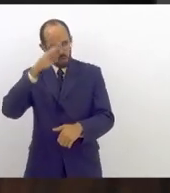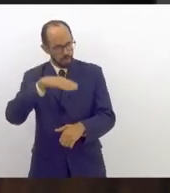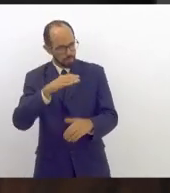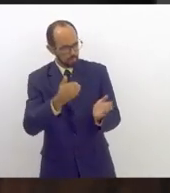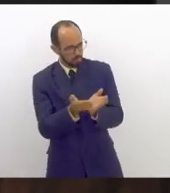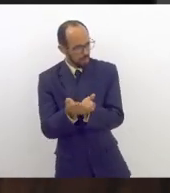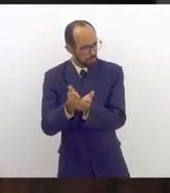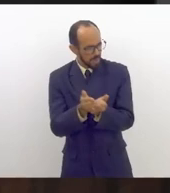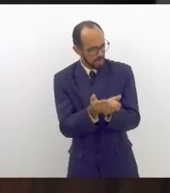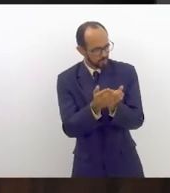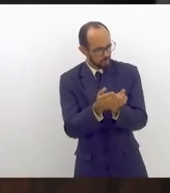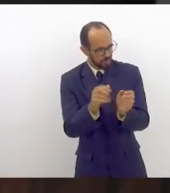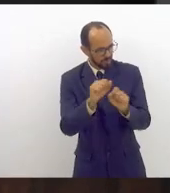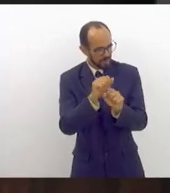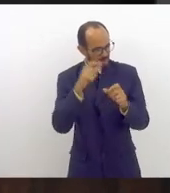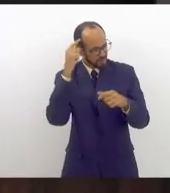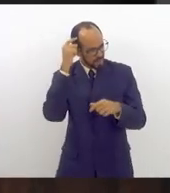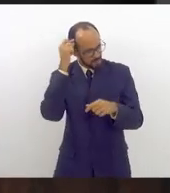mais escuro agora, hein?